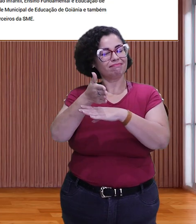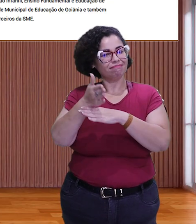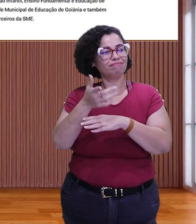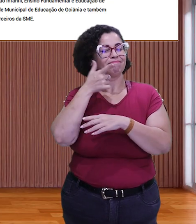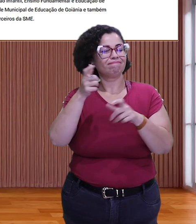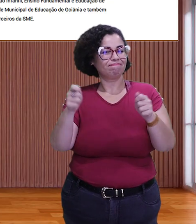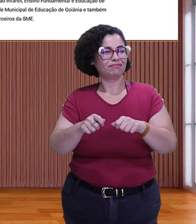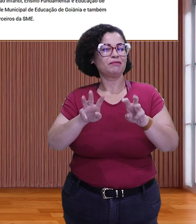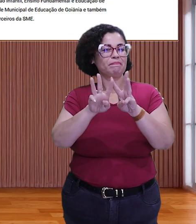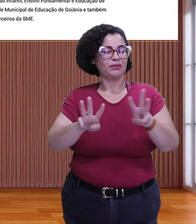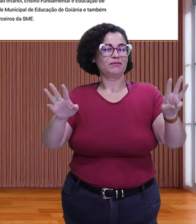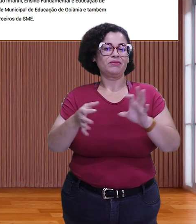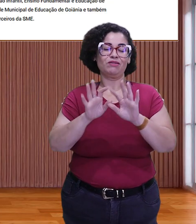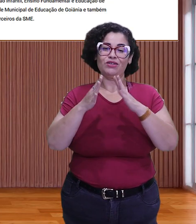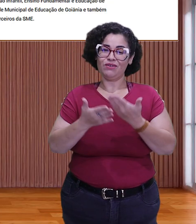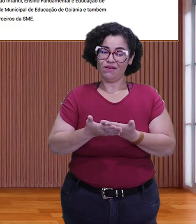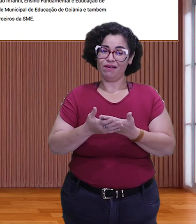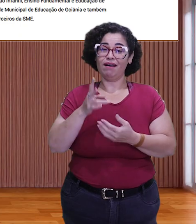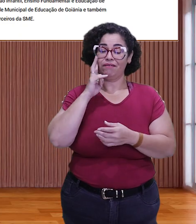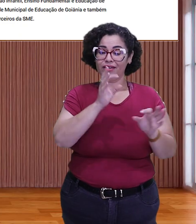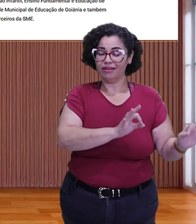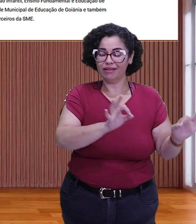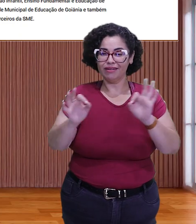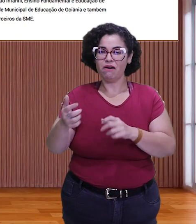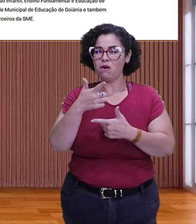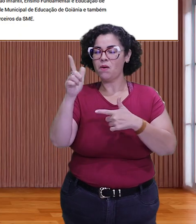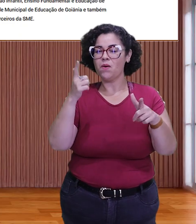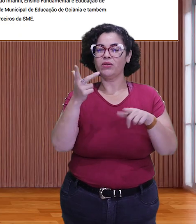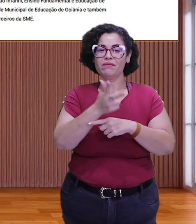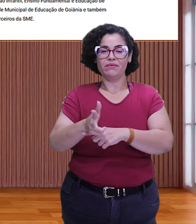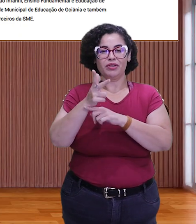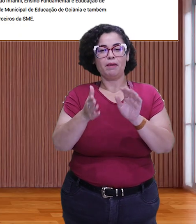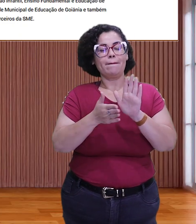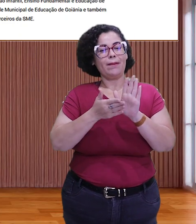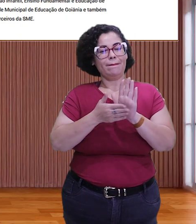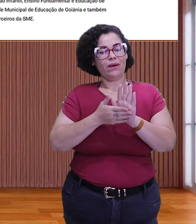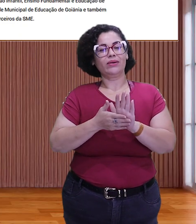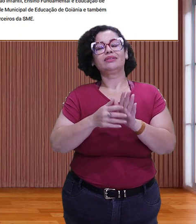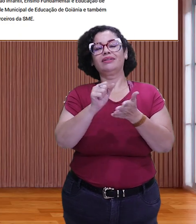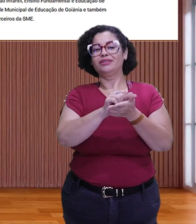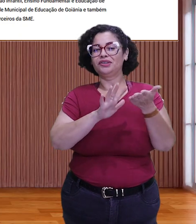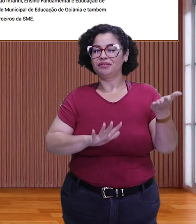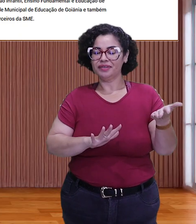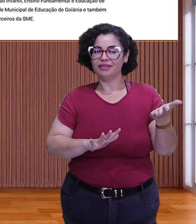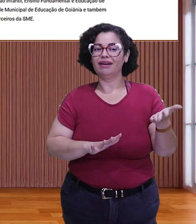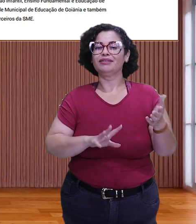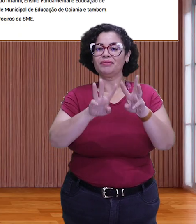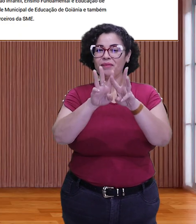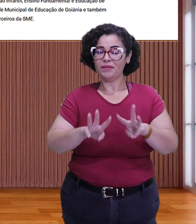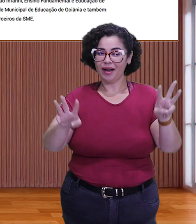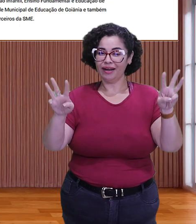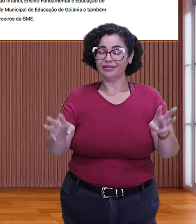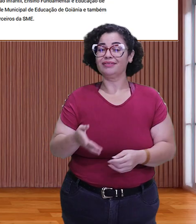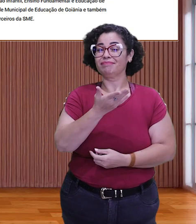o nosso portal Conexão Escola? Assistam os outros vídeos e as nossas propostas de atividade. O site